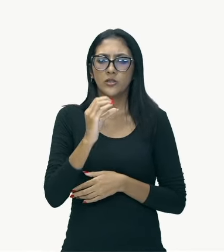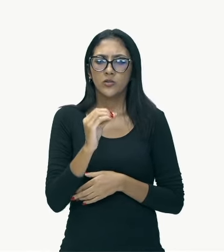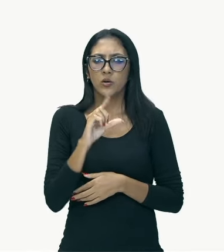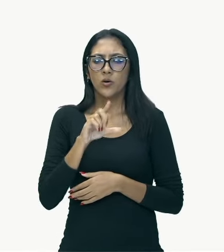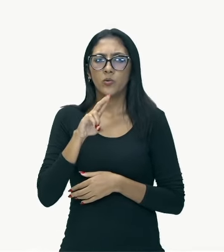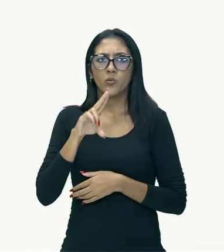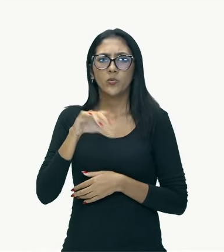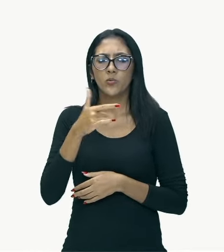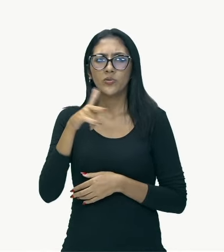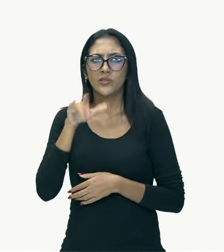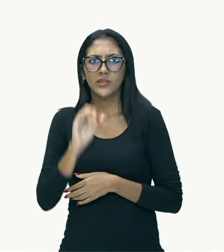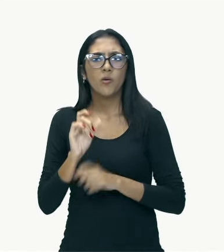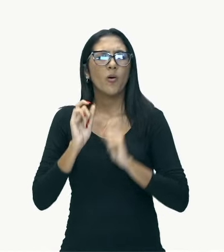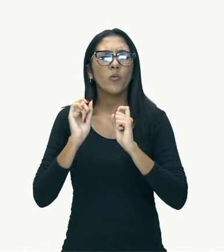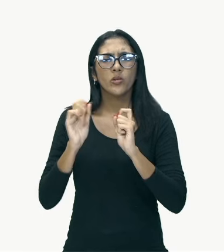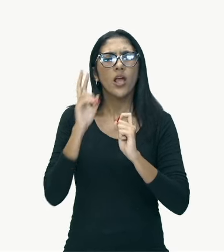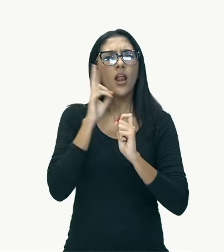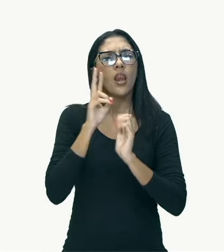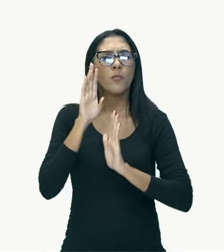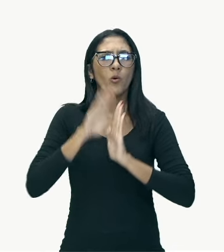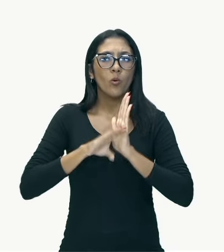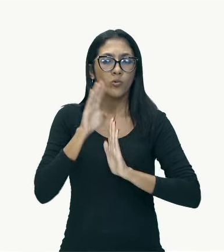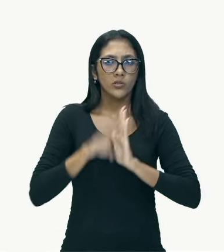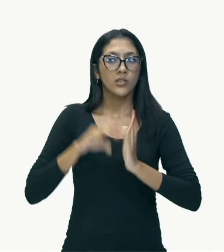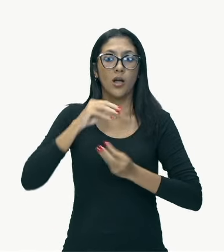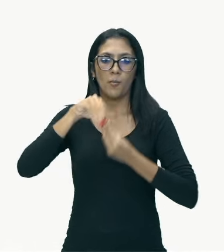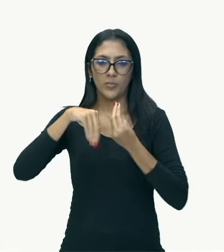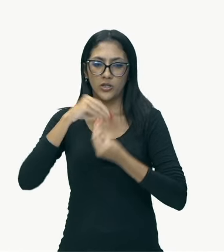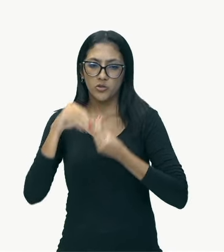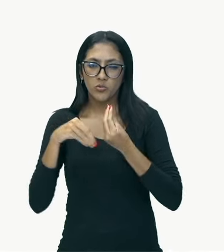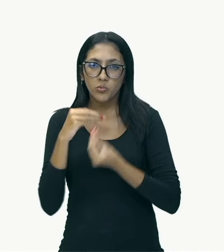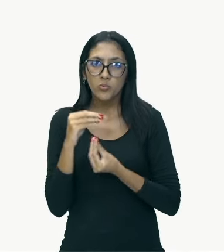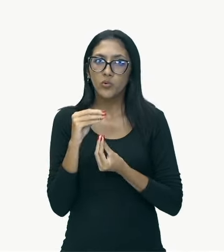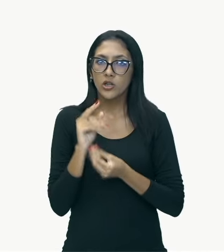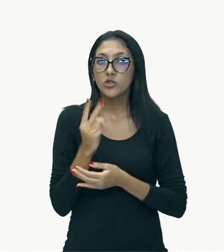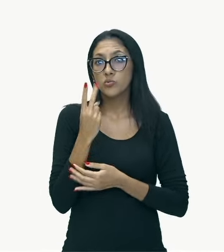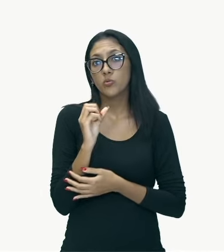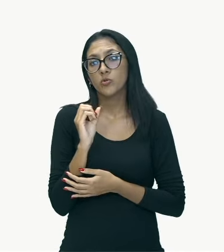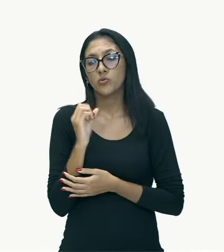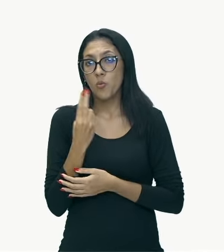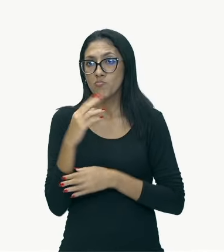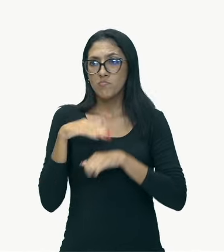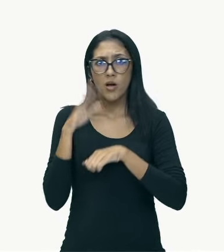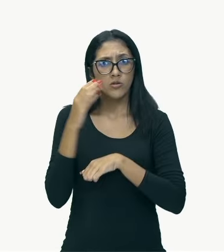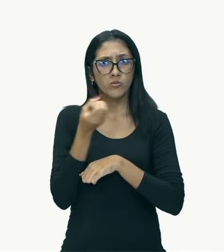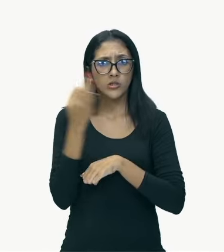de duas ou mais substâncias, né? Que tem um aspecto uniforme, ok?